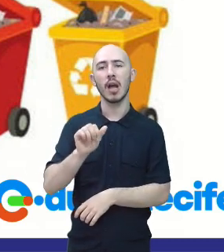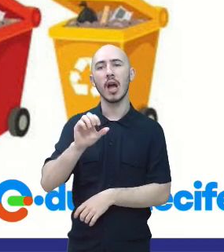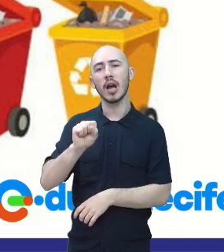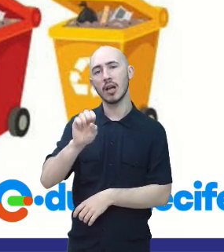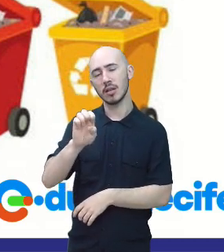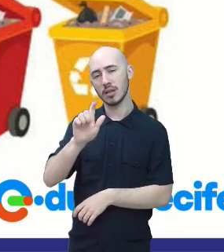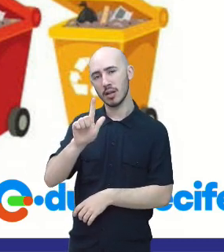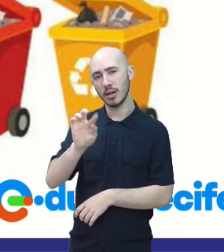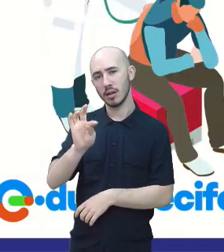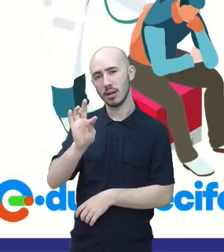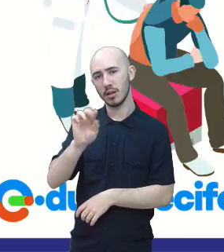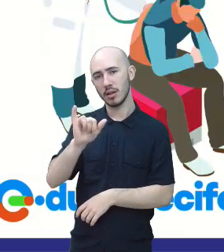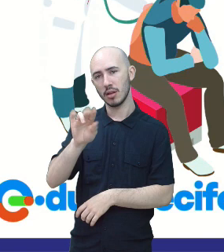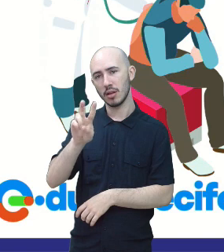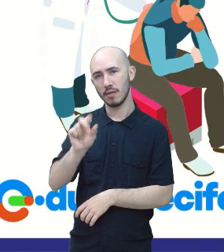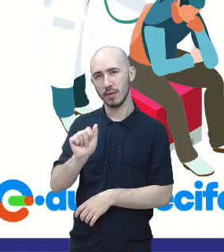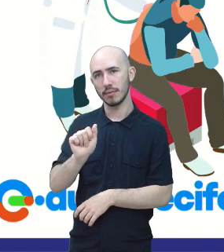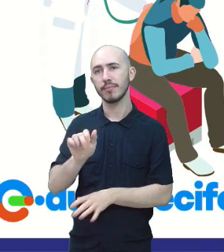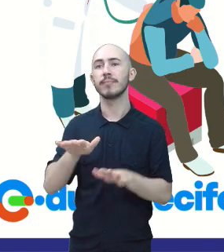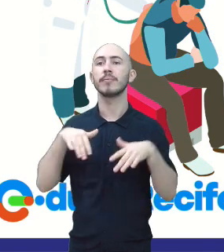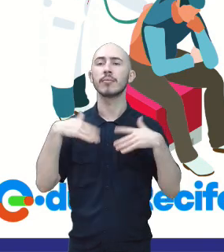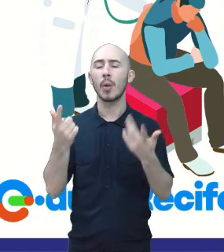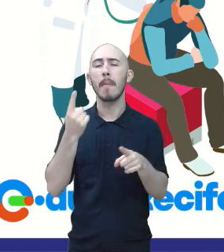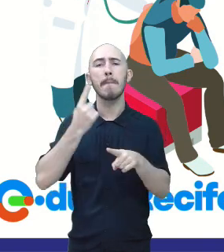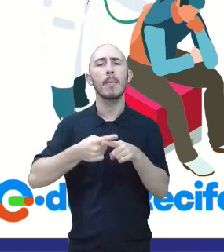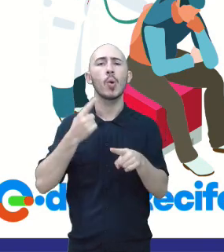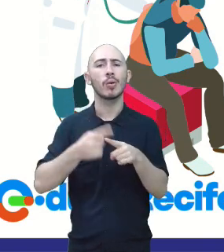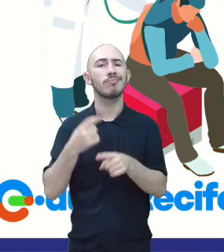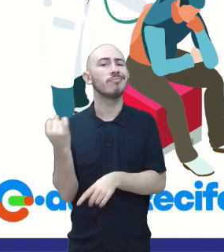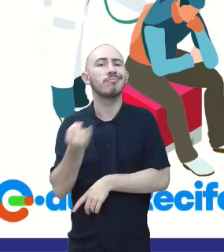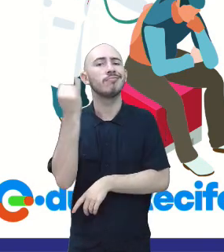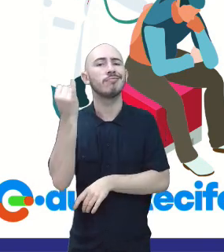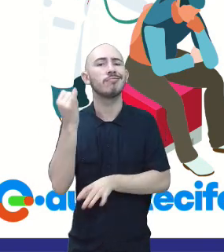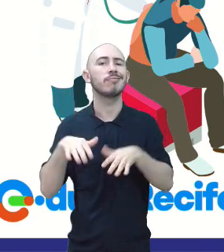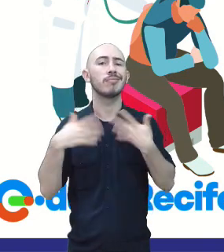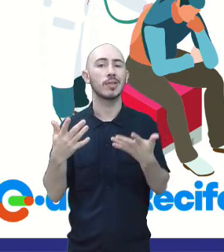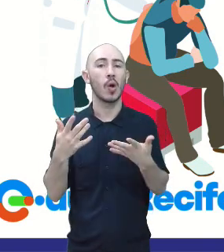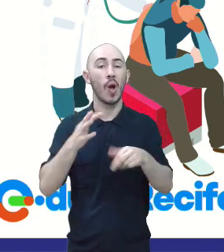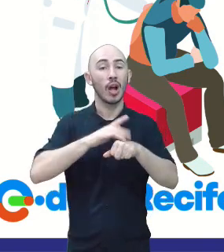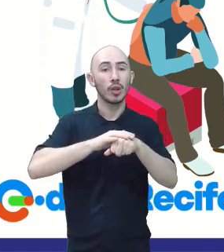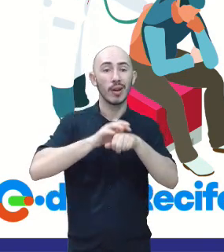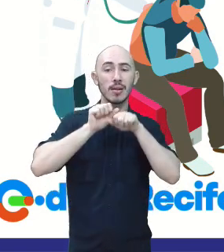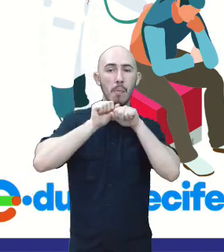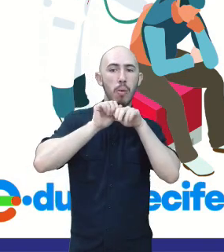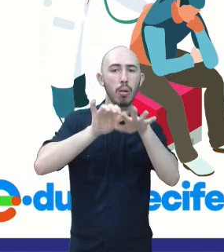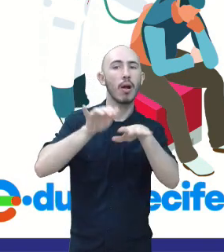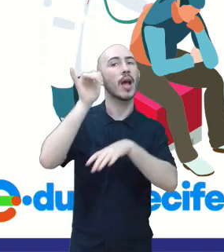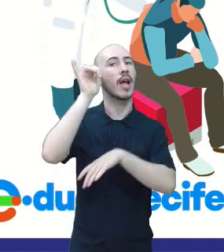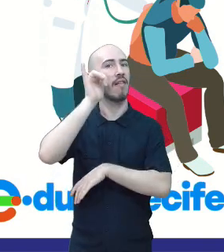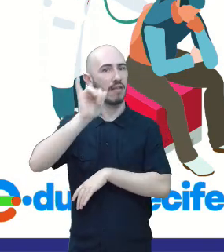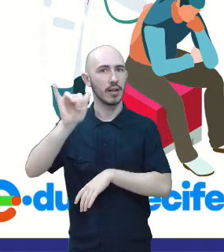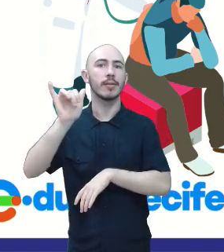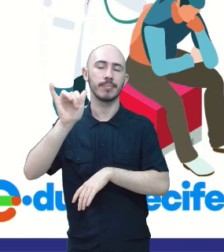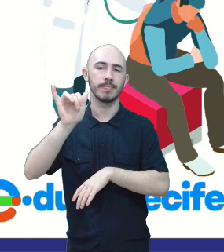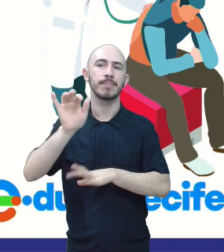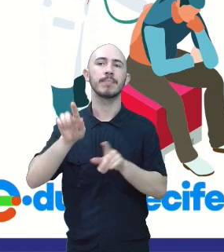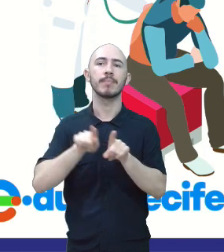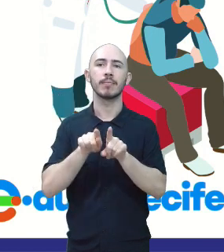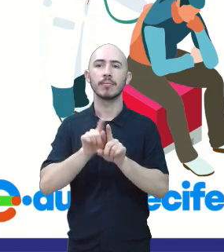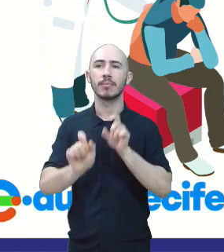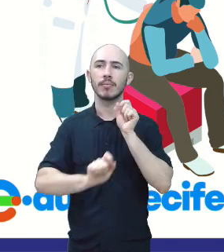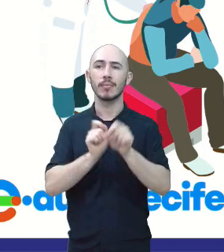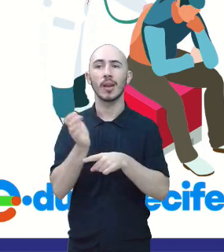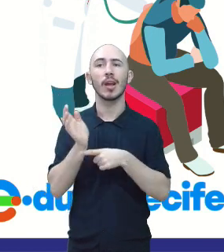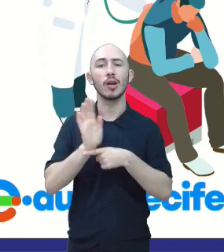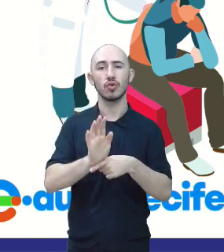coleta seletiva. Ela evita a disseminação de doenças, ok? Auxilia o